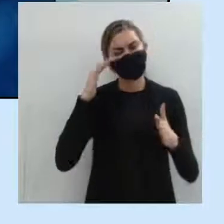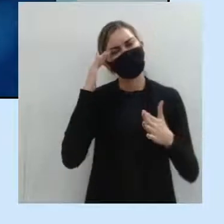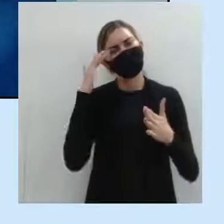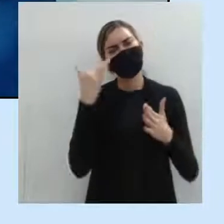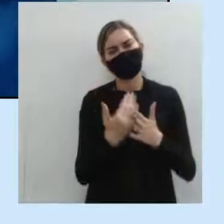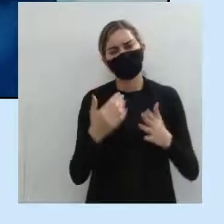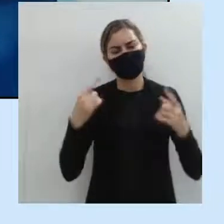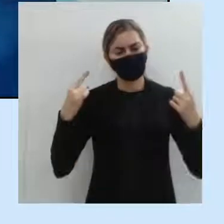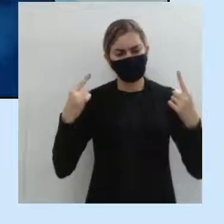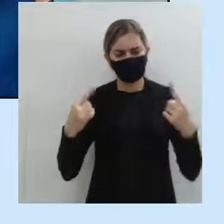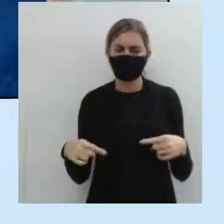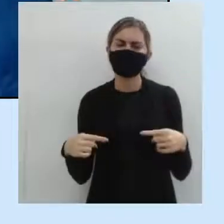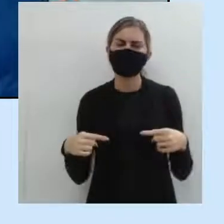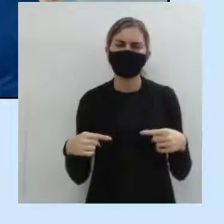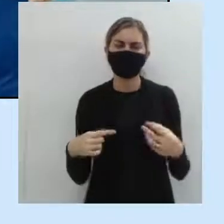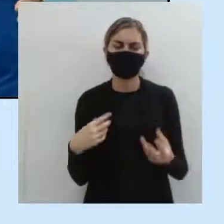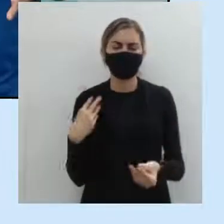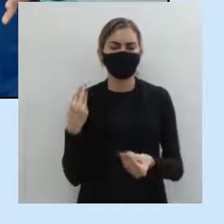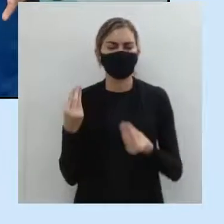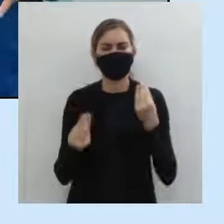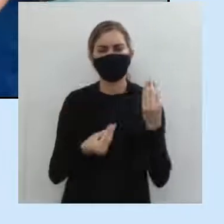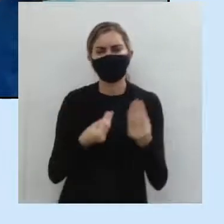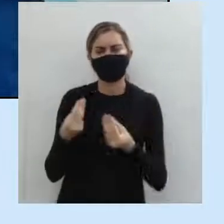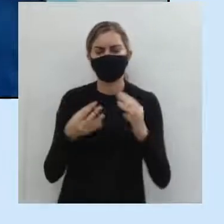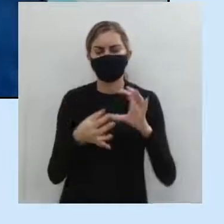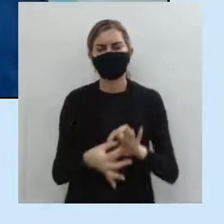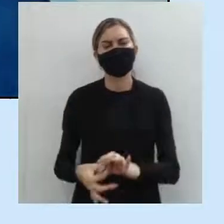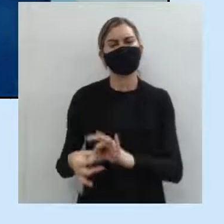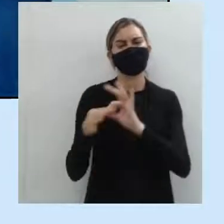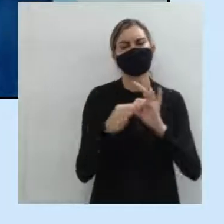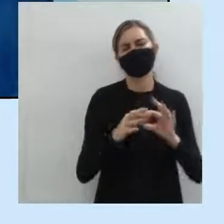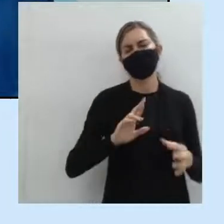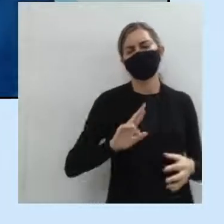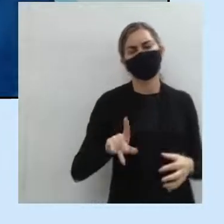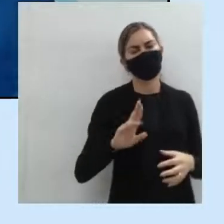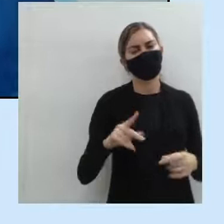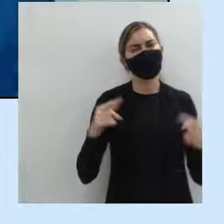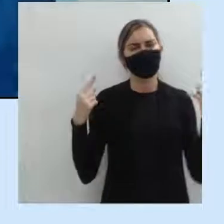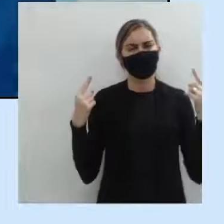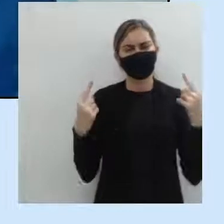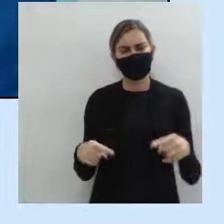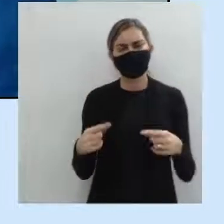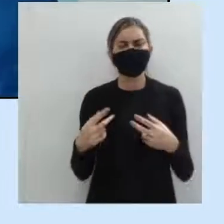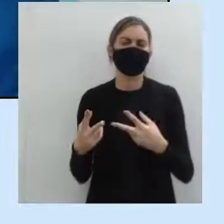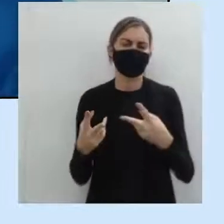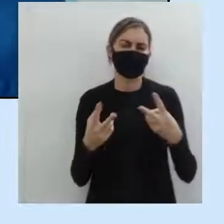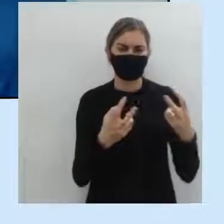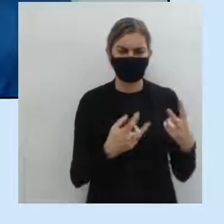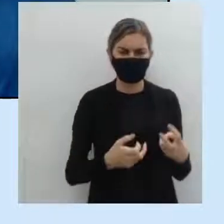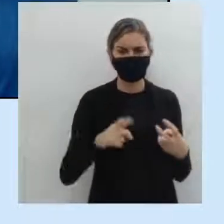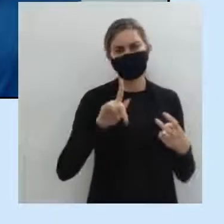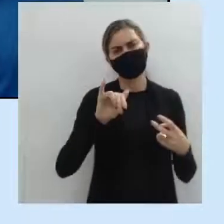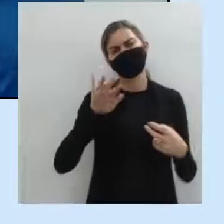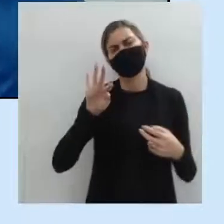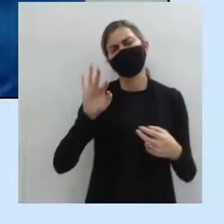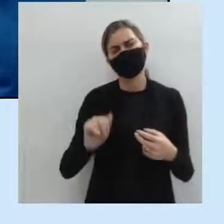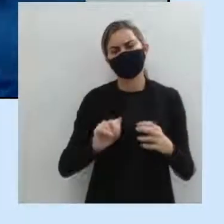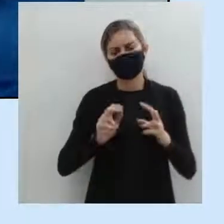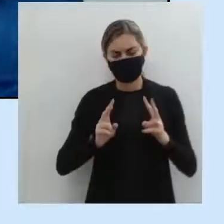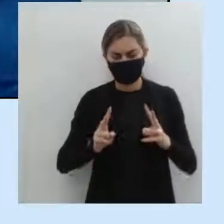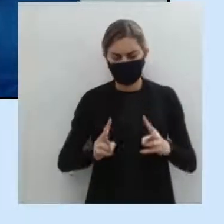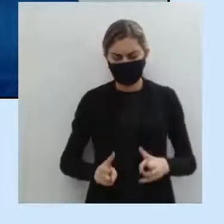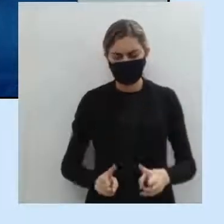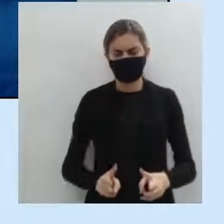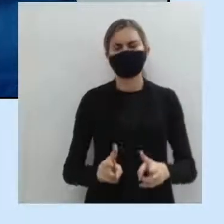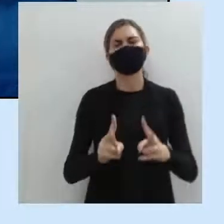campo competitivo, como segue o universo não competitivo. E a gente percebe que a ginástica